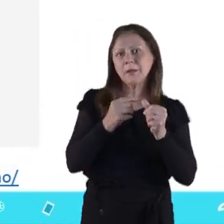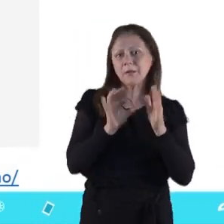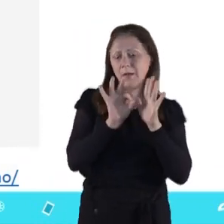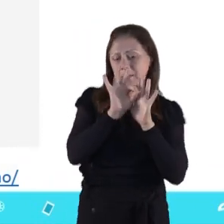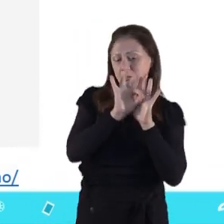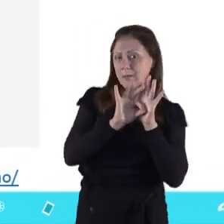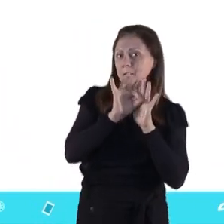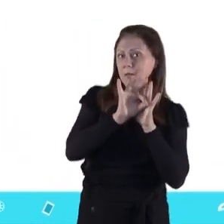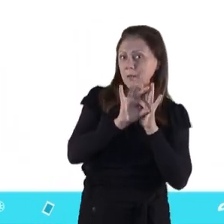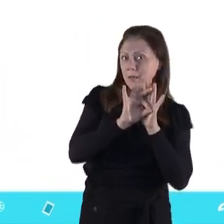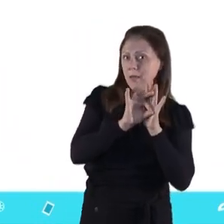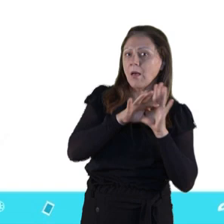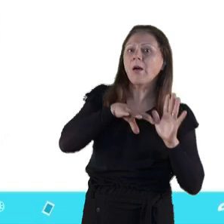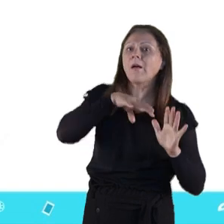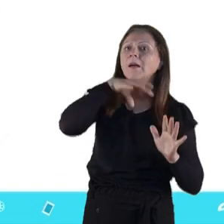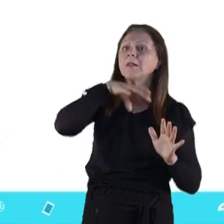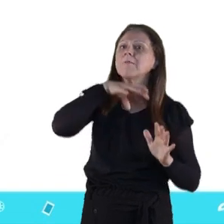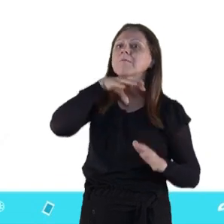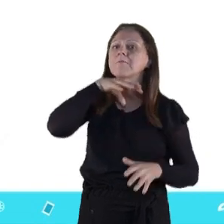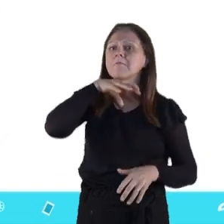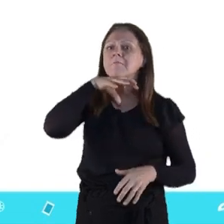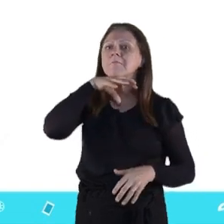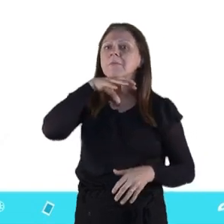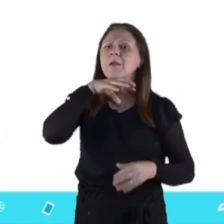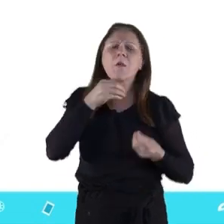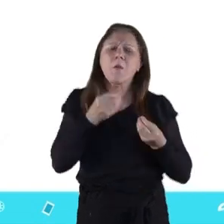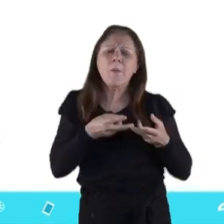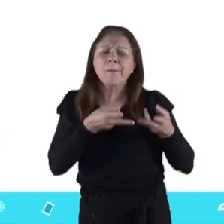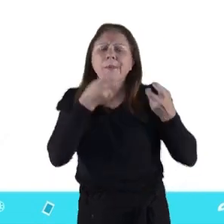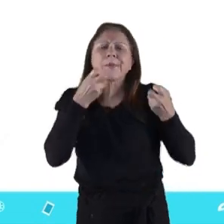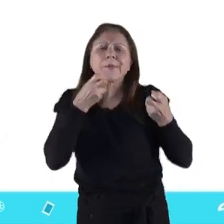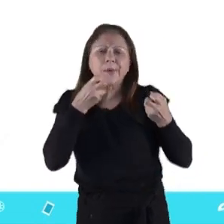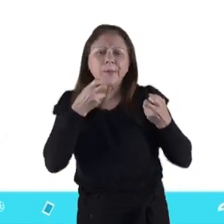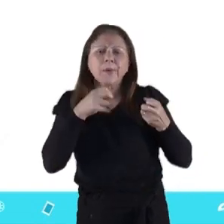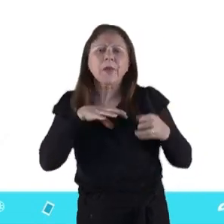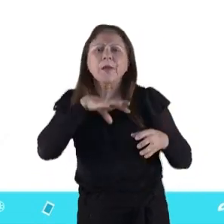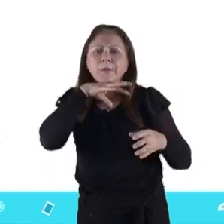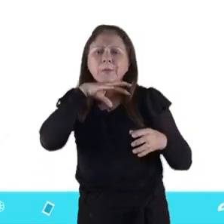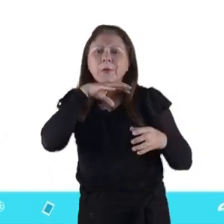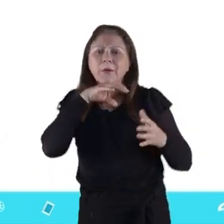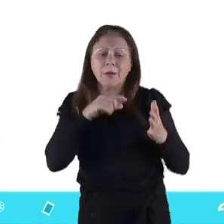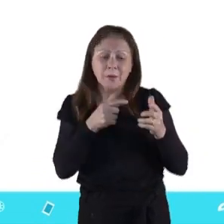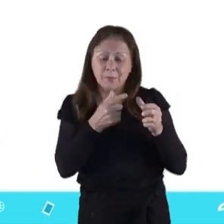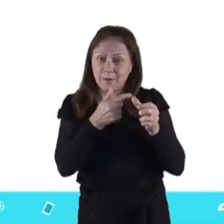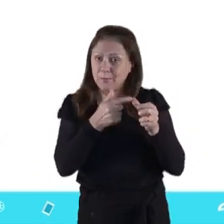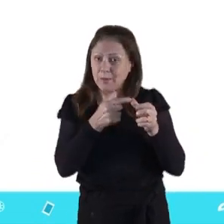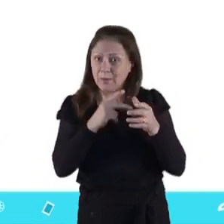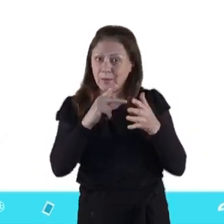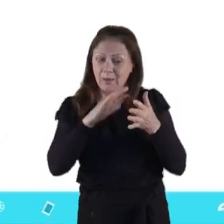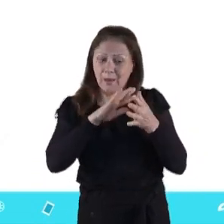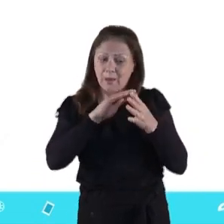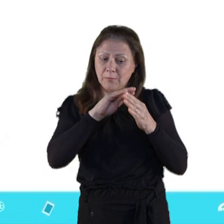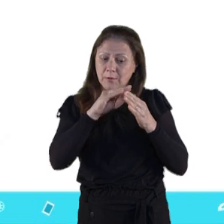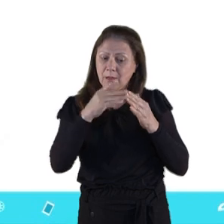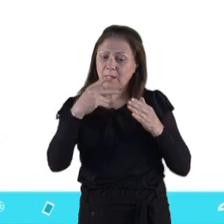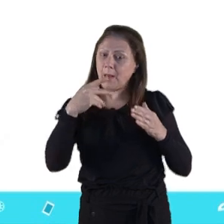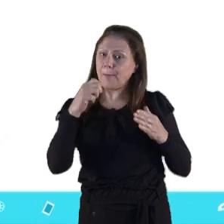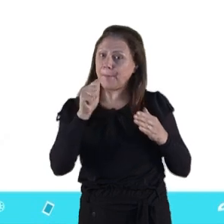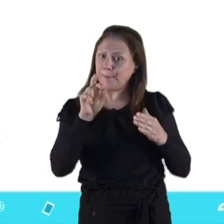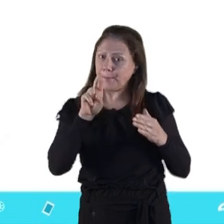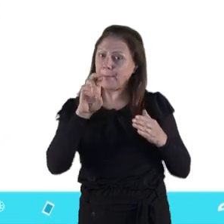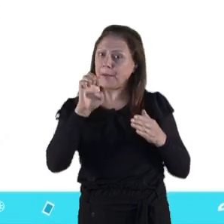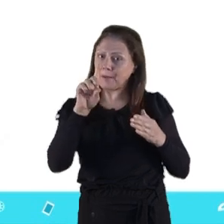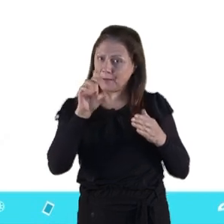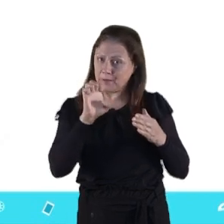vamos pensar numa célula, na célula animal. Como é que eu sei que essa célula é a célula animal? Primeiro, porque ela não tem parede celular.